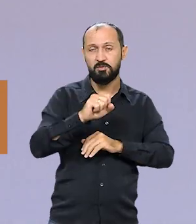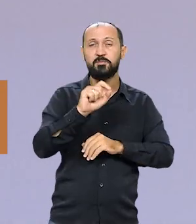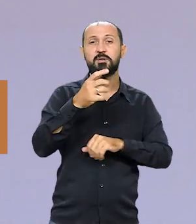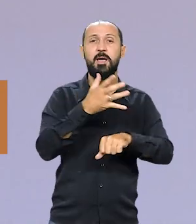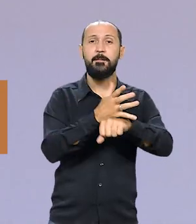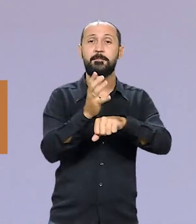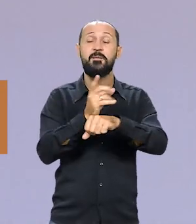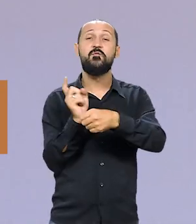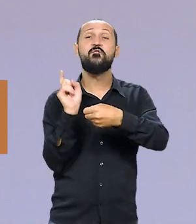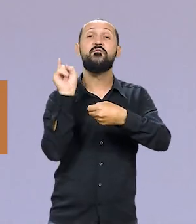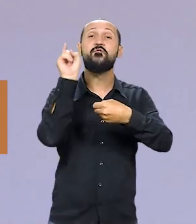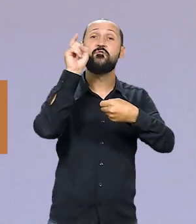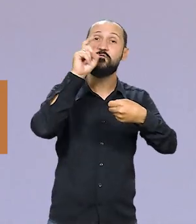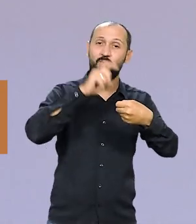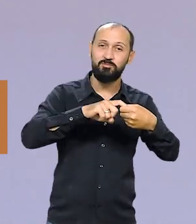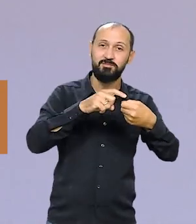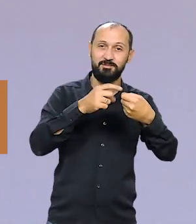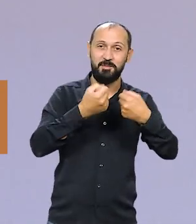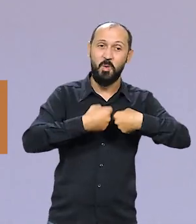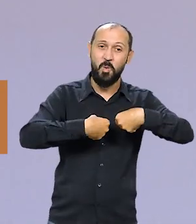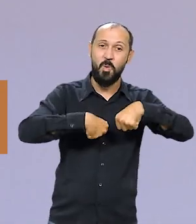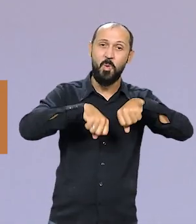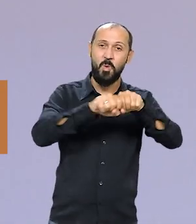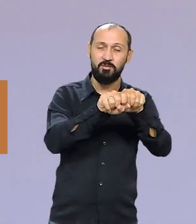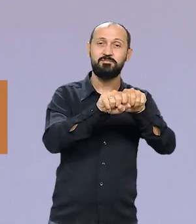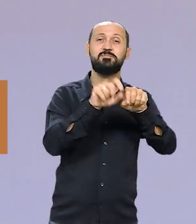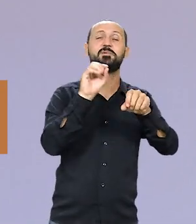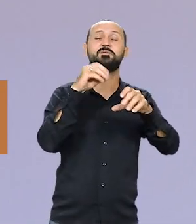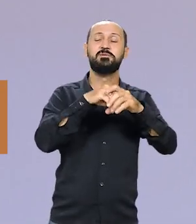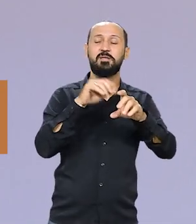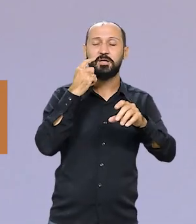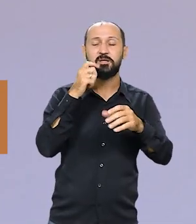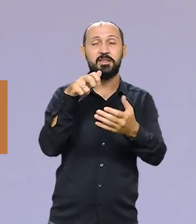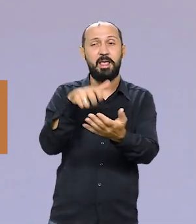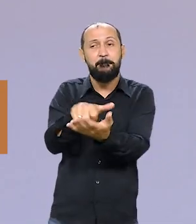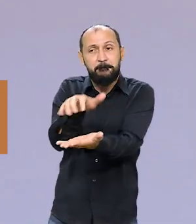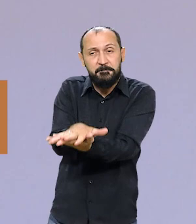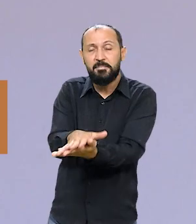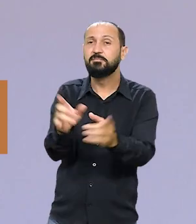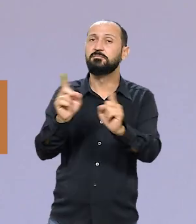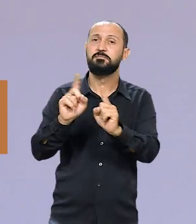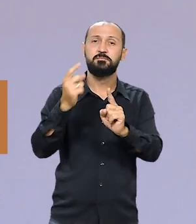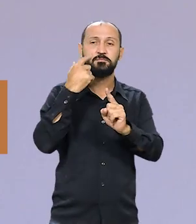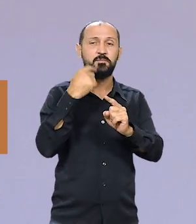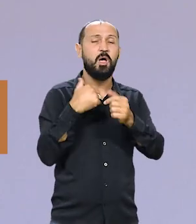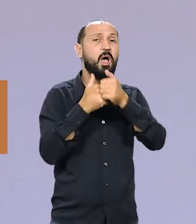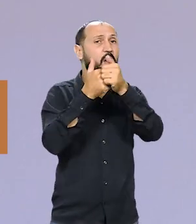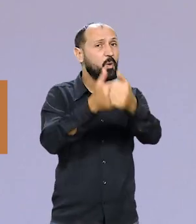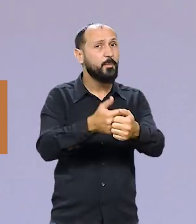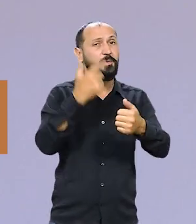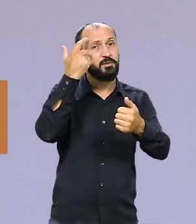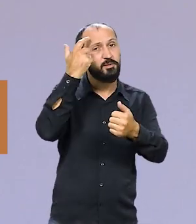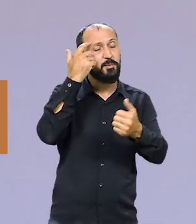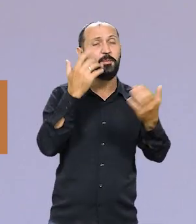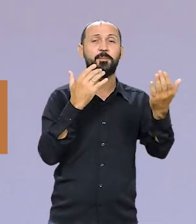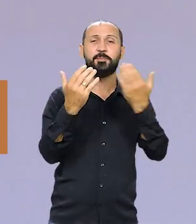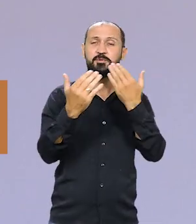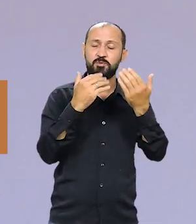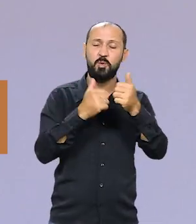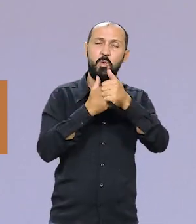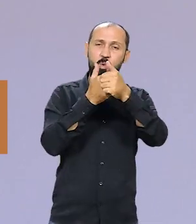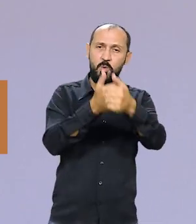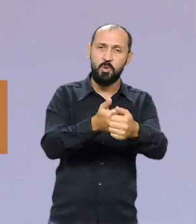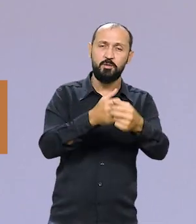prática restaurativa. Então, dentro da medida socioeducativa, diferente da pena, nós temos, então, este acompanhamento psicológico, devemos